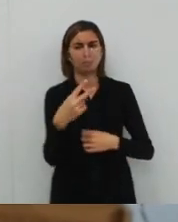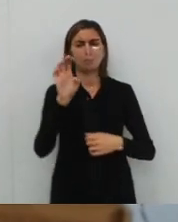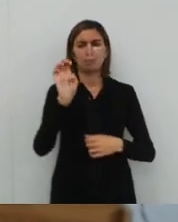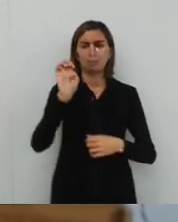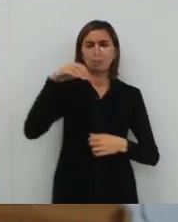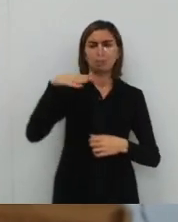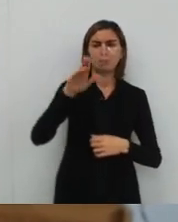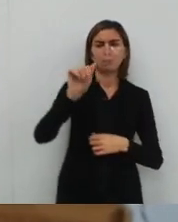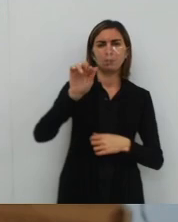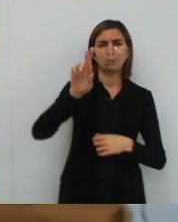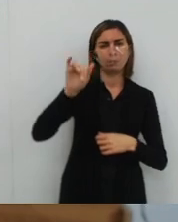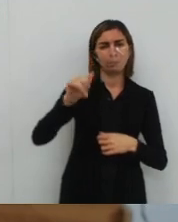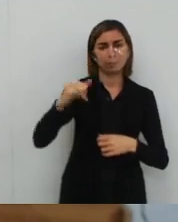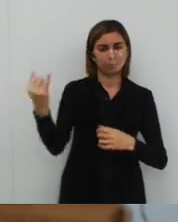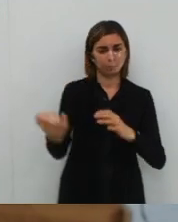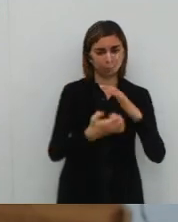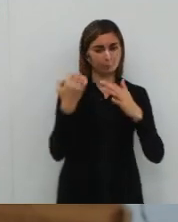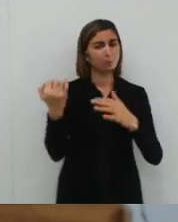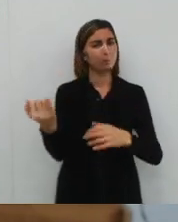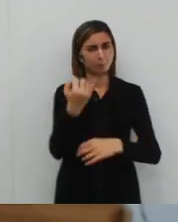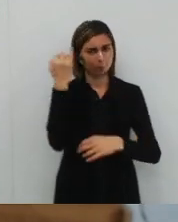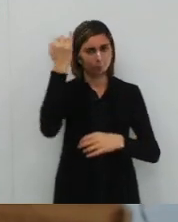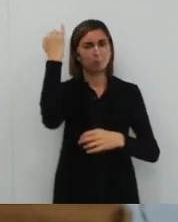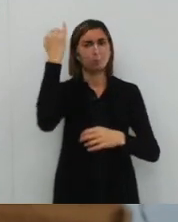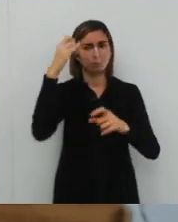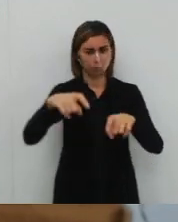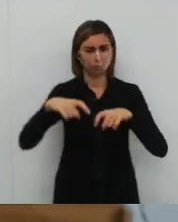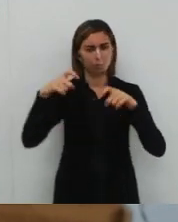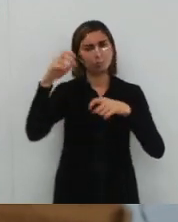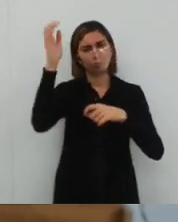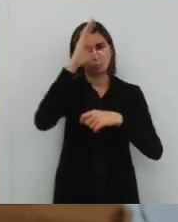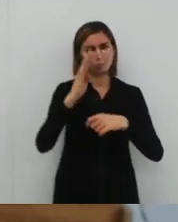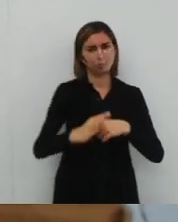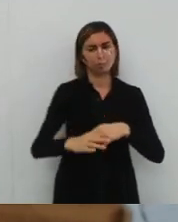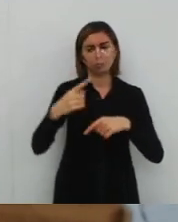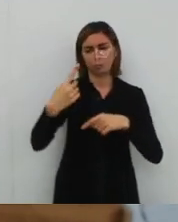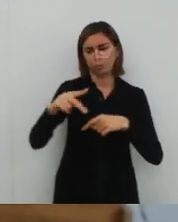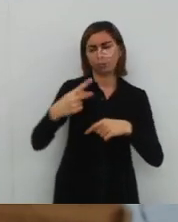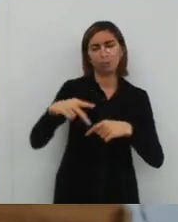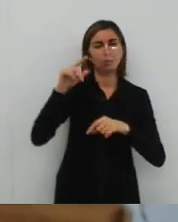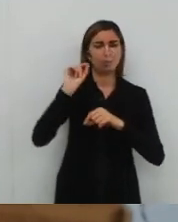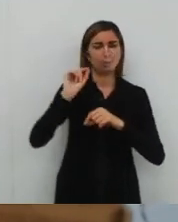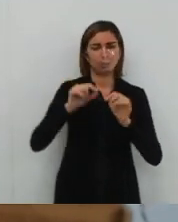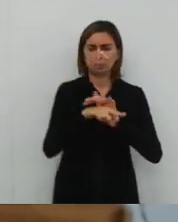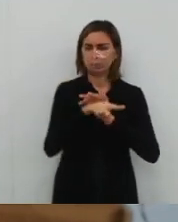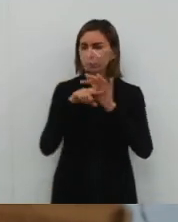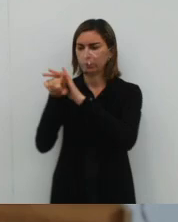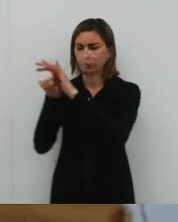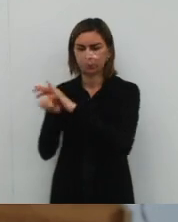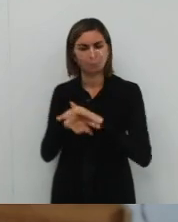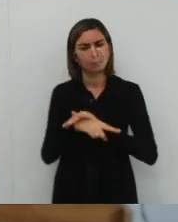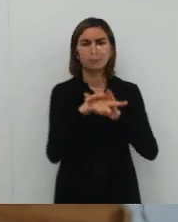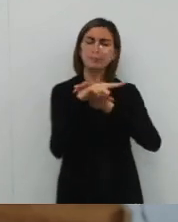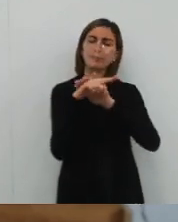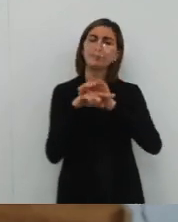é uma empresa importantíssima no desenvolvimento agrícola brasileiro, porque ela faz pesquisas com as